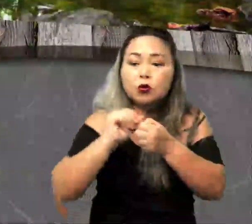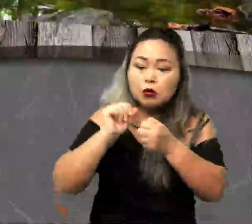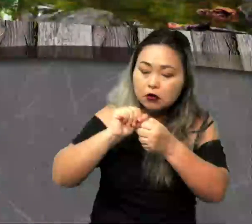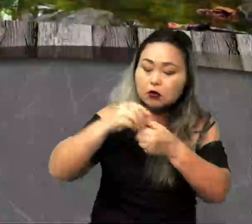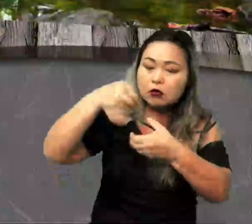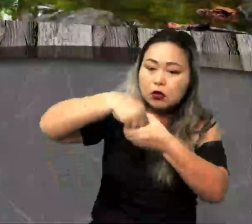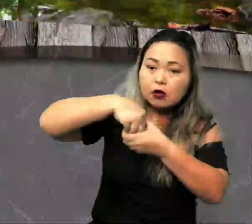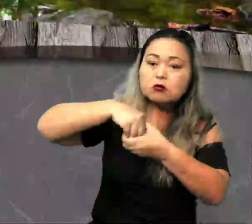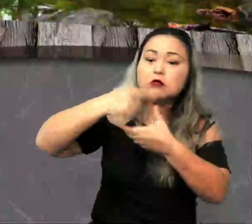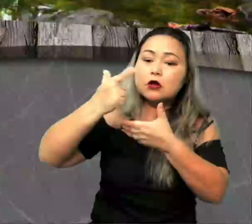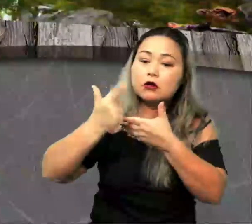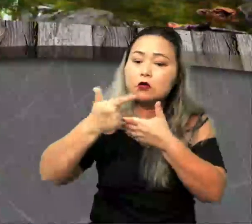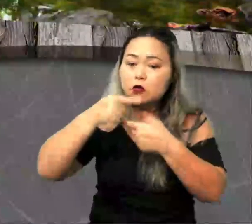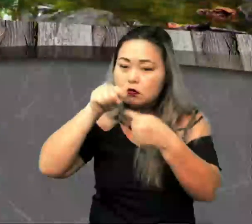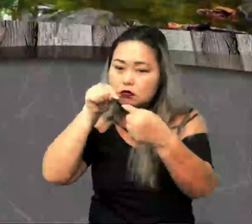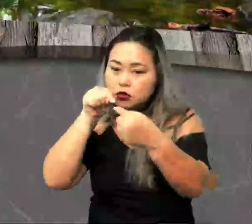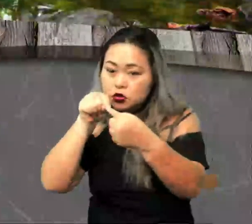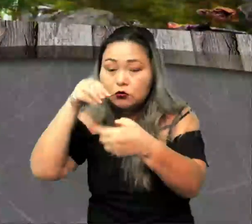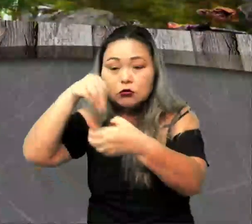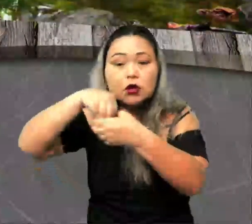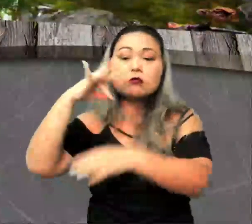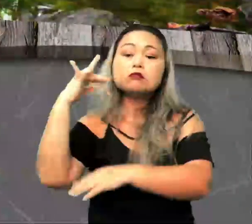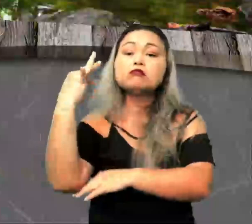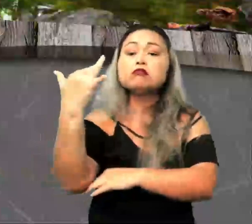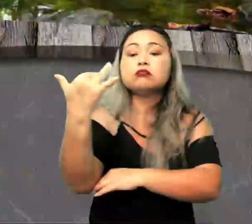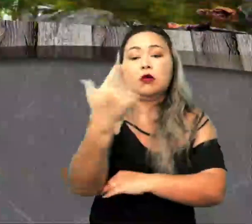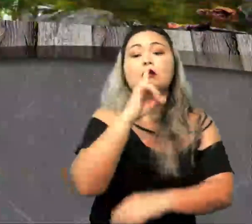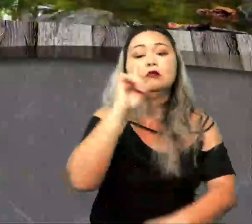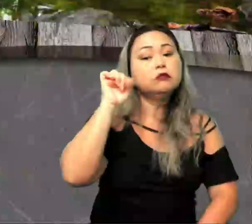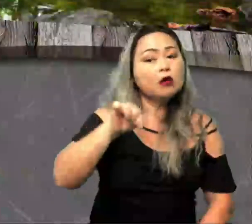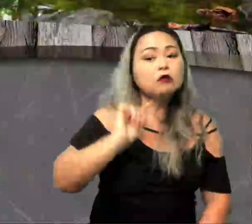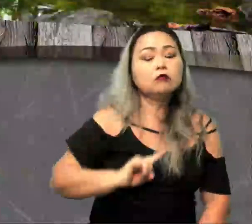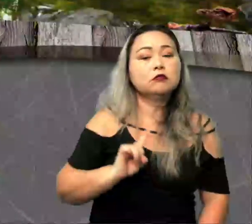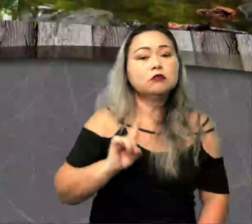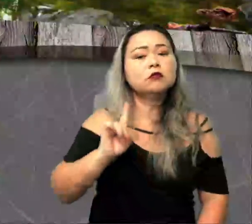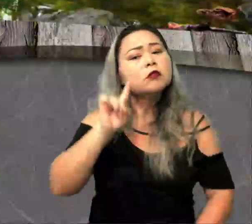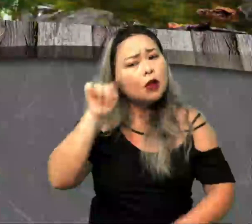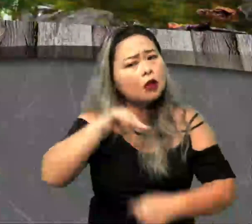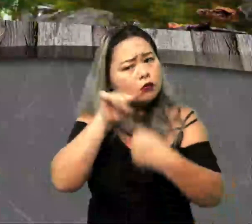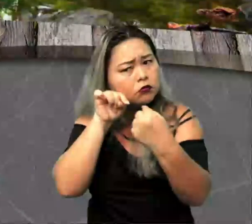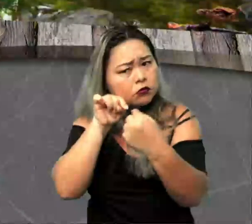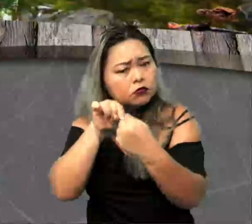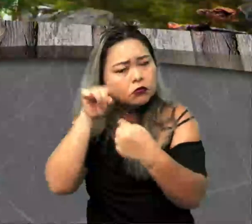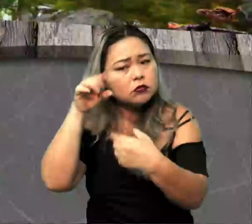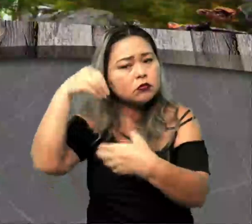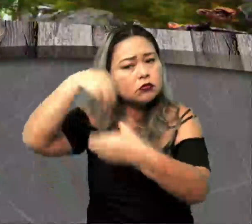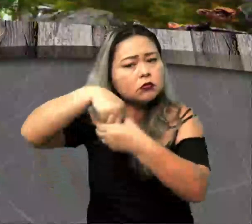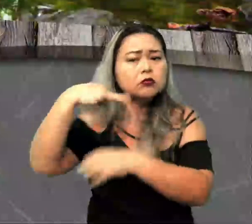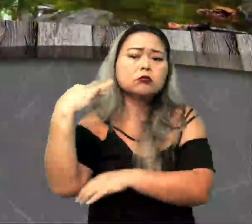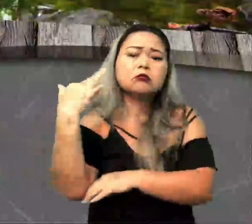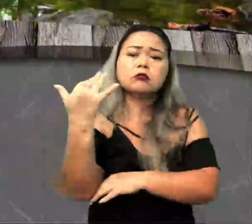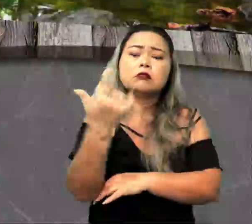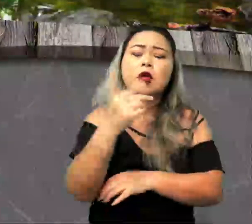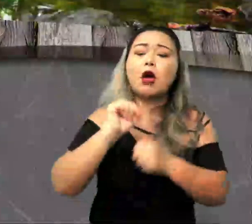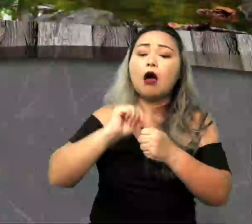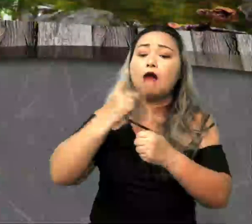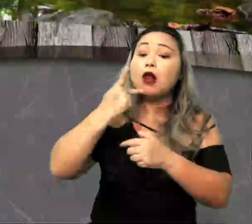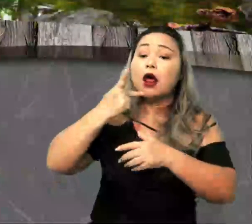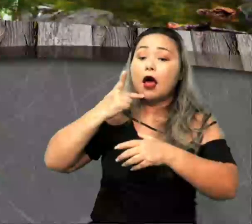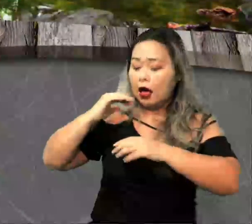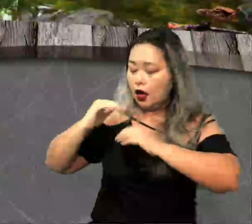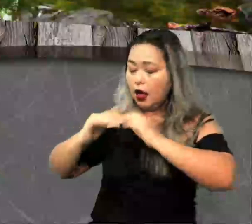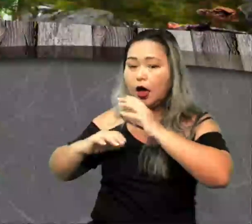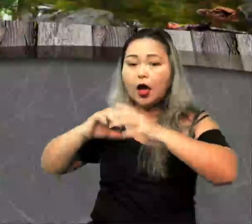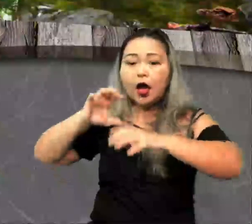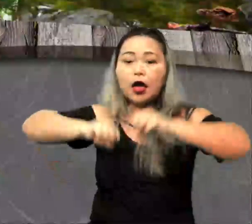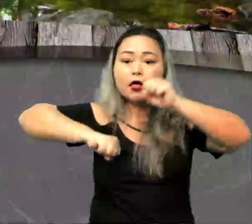natureza. Não estão ali ao acaso, não. Tem uma função. A gente fala várias vezes de cadeia alimentar, né?